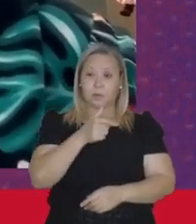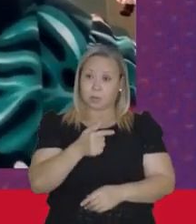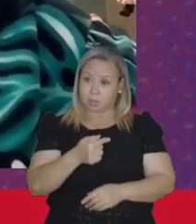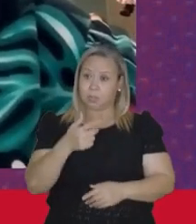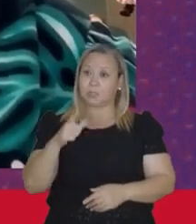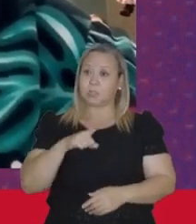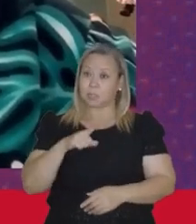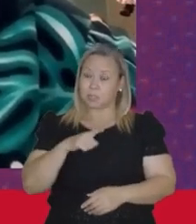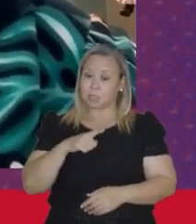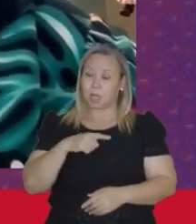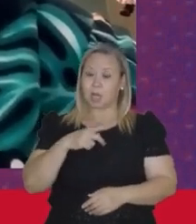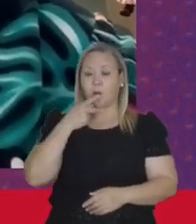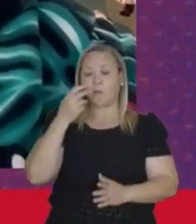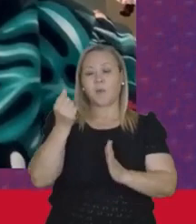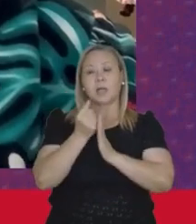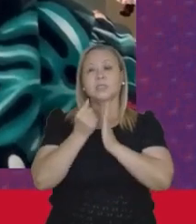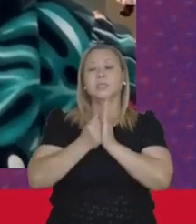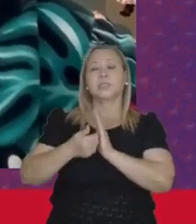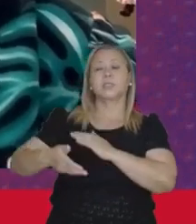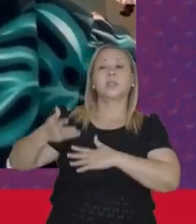1987, estou falando do século passado,